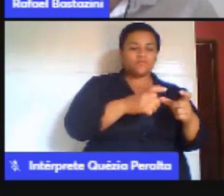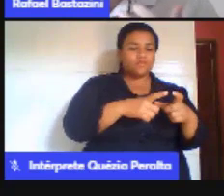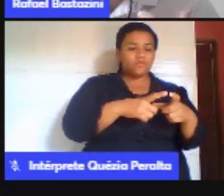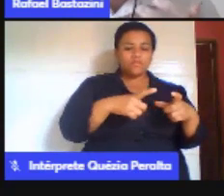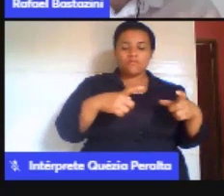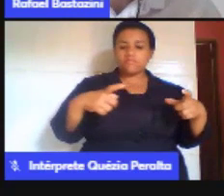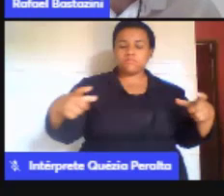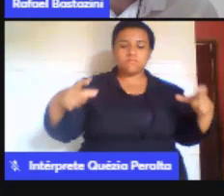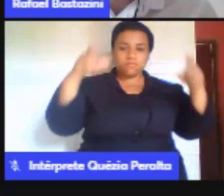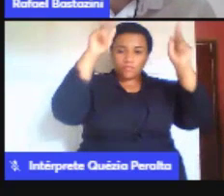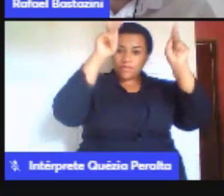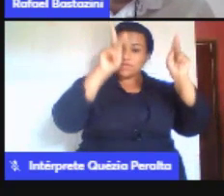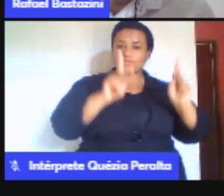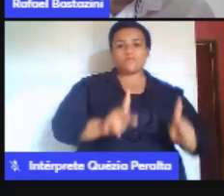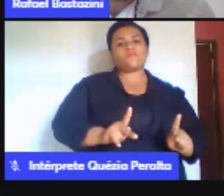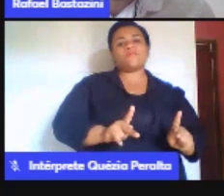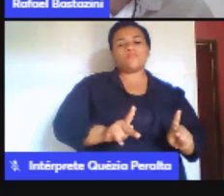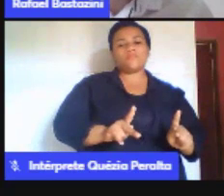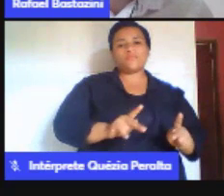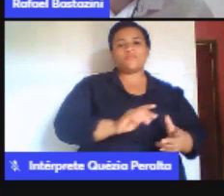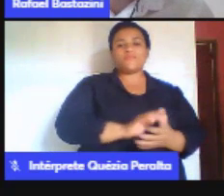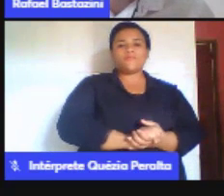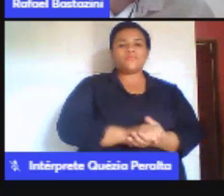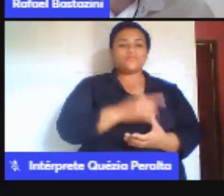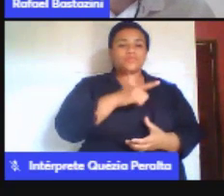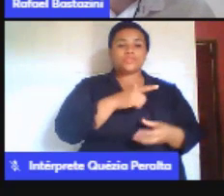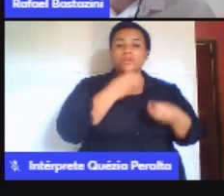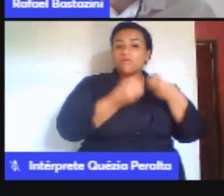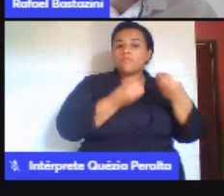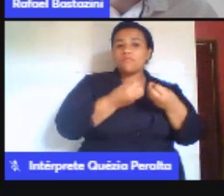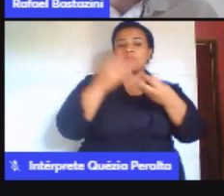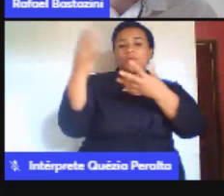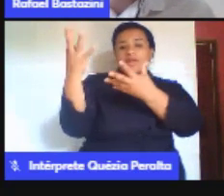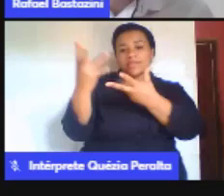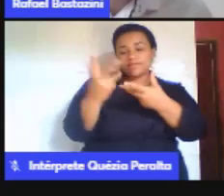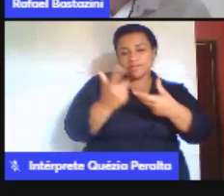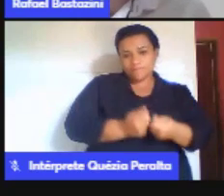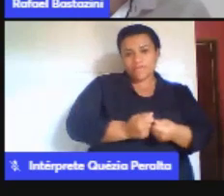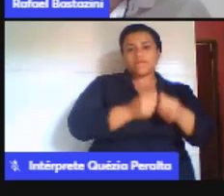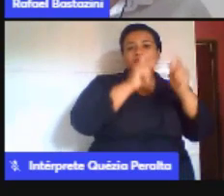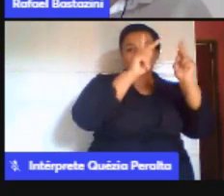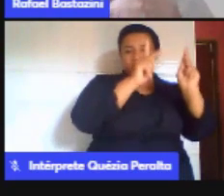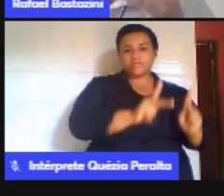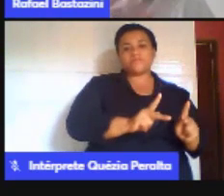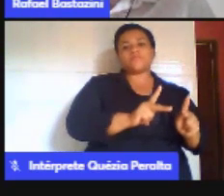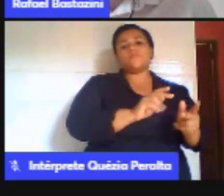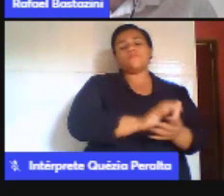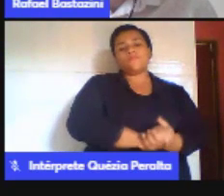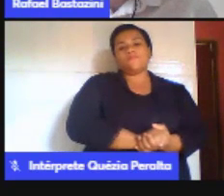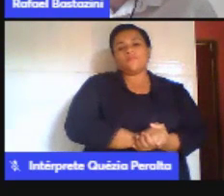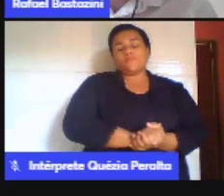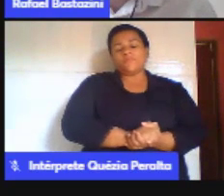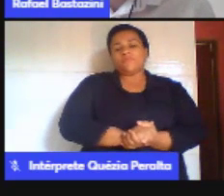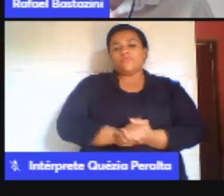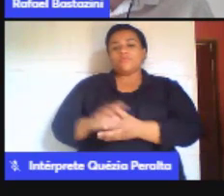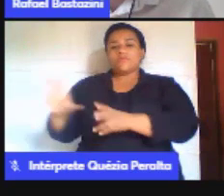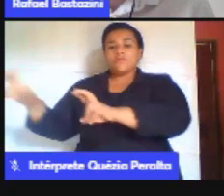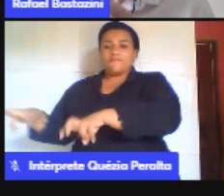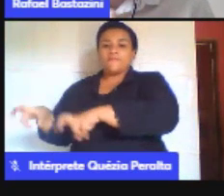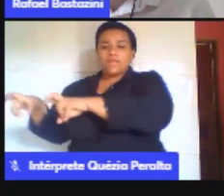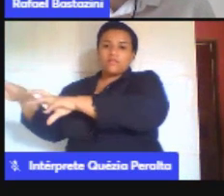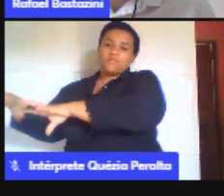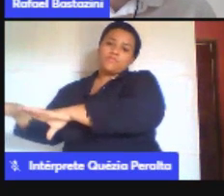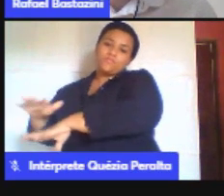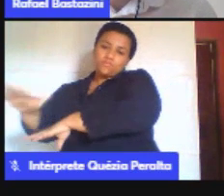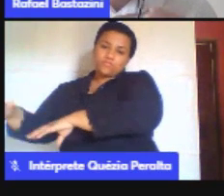populacional, houve uma incapacidade de absorção da mão de obra vinda do campo. Consequentemente, nós